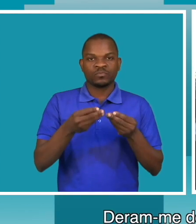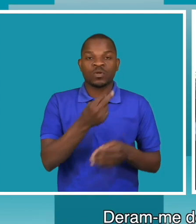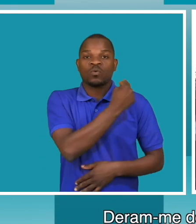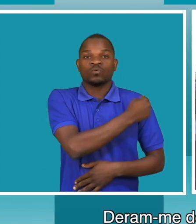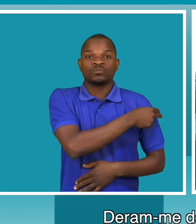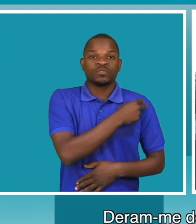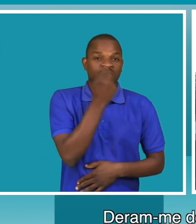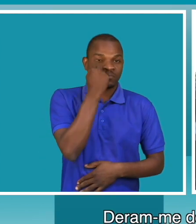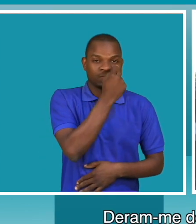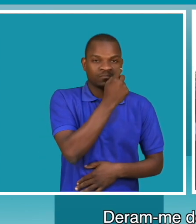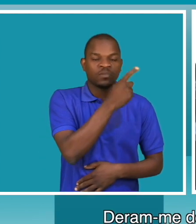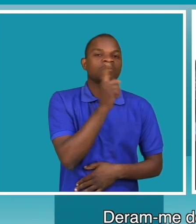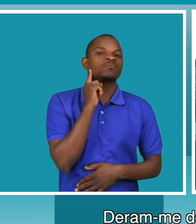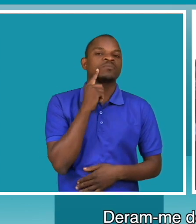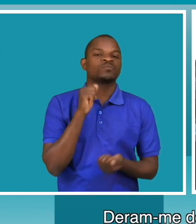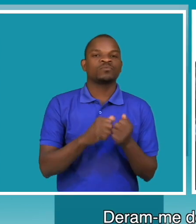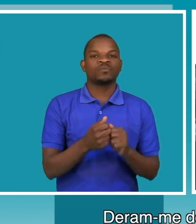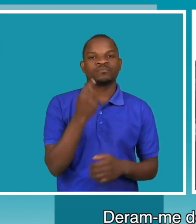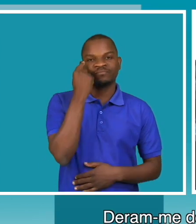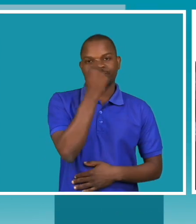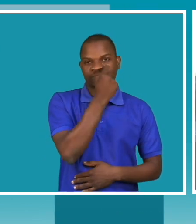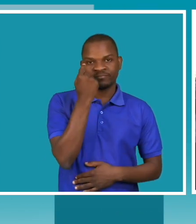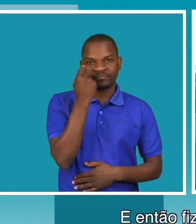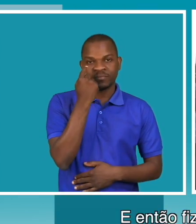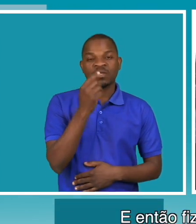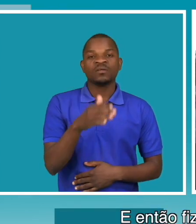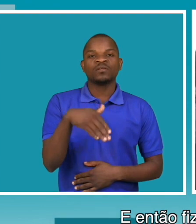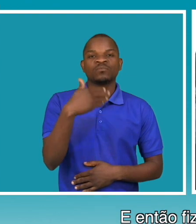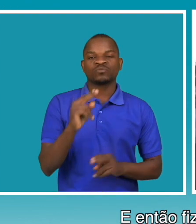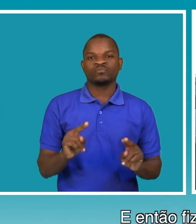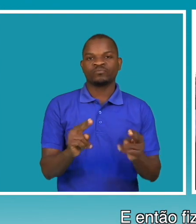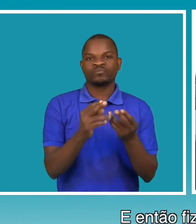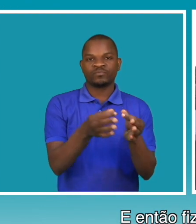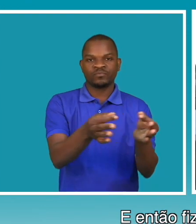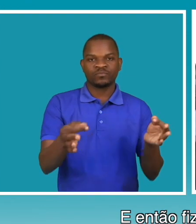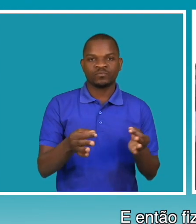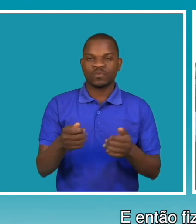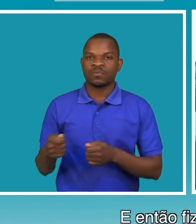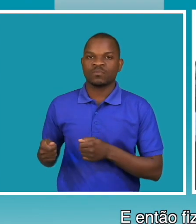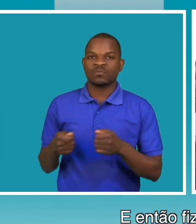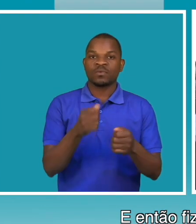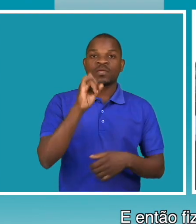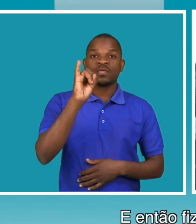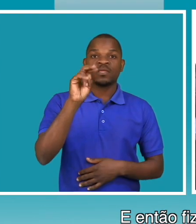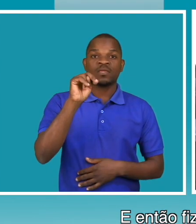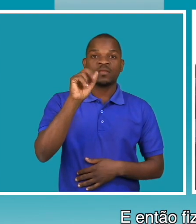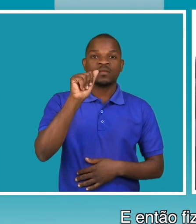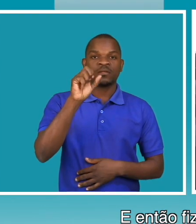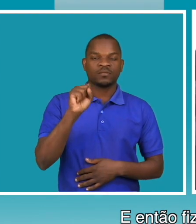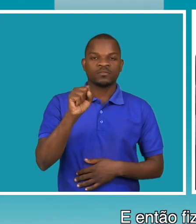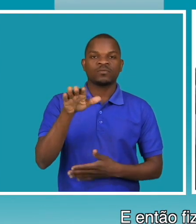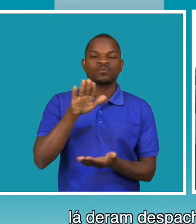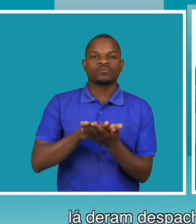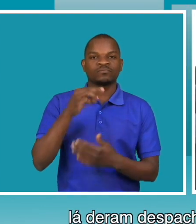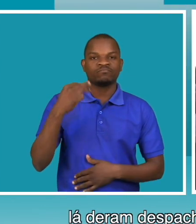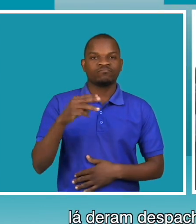oftalmologia e disseram que o tratamento caiu nas vistas. Então, de novo, fizeram o documento para a INA, a delegação do